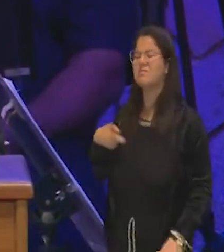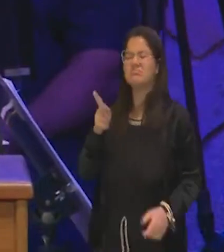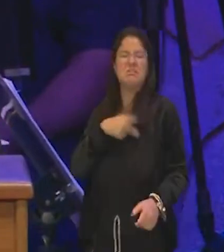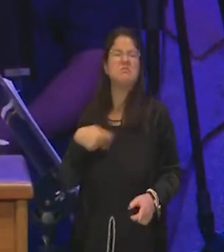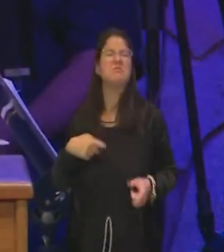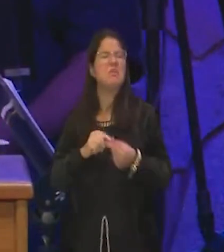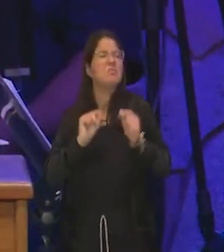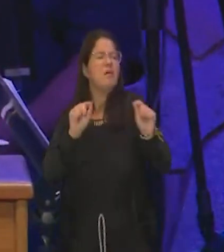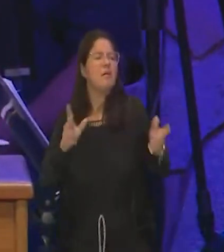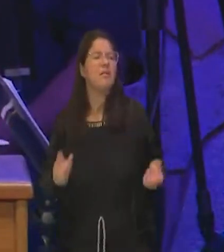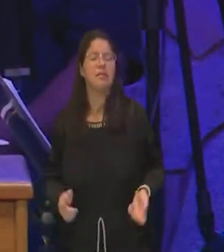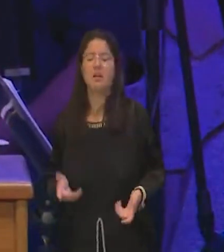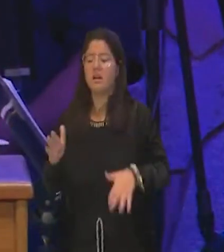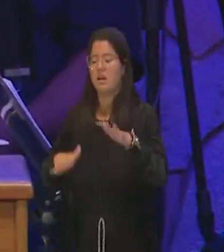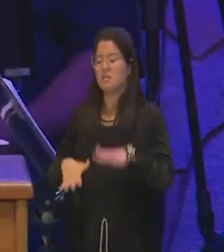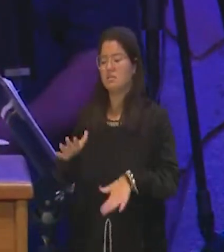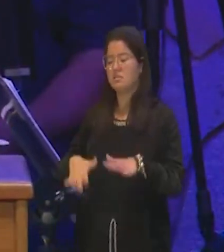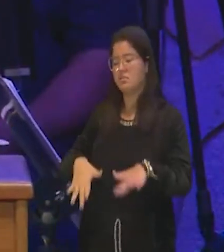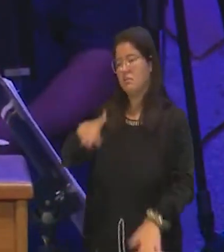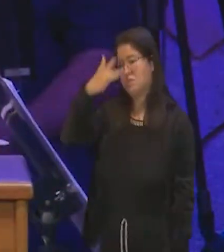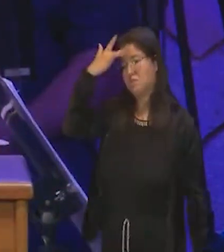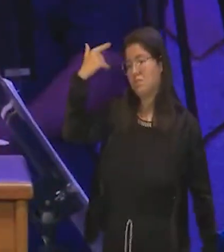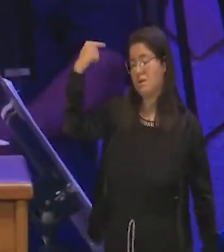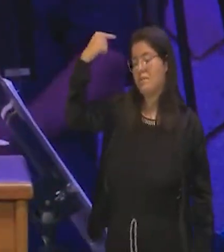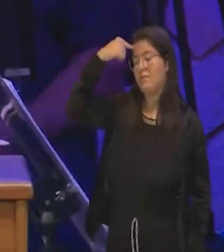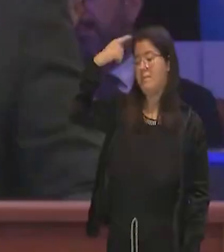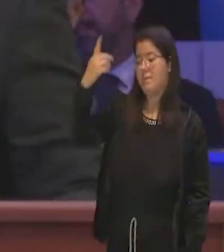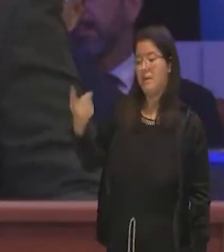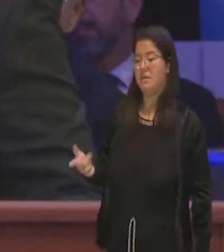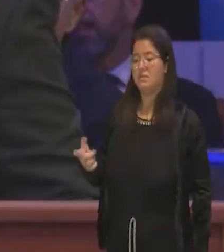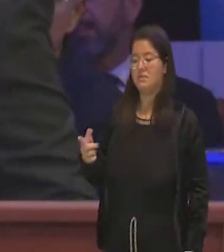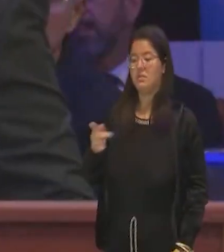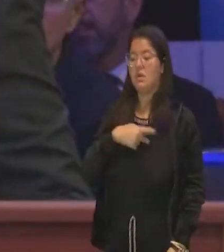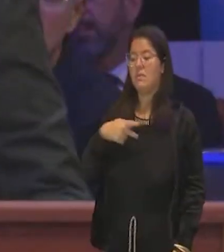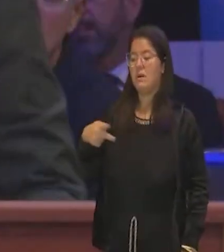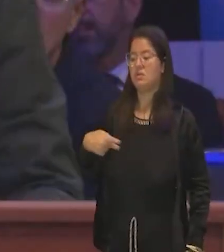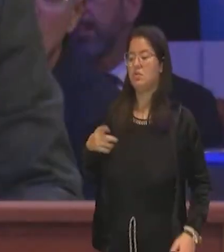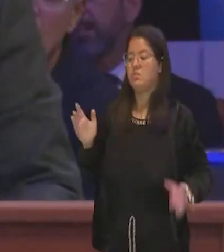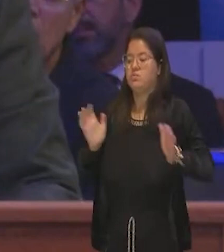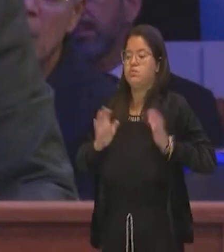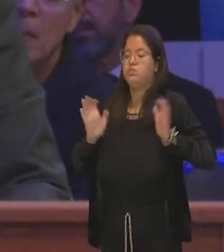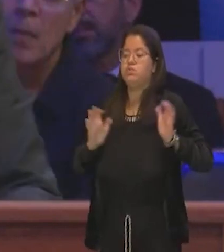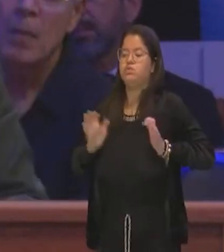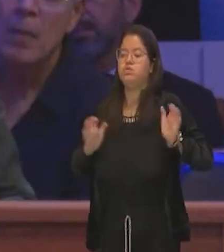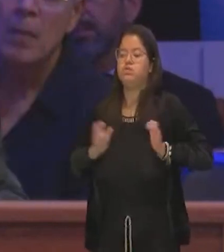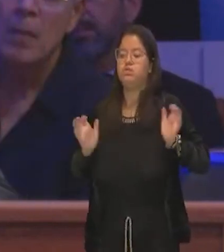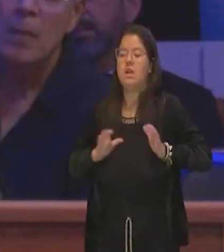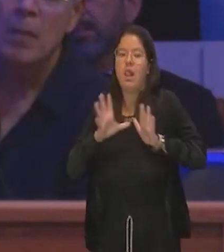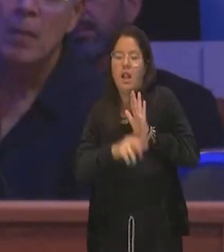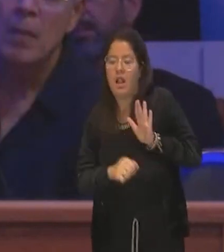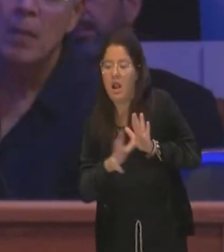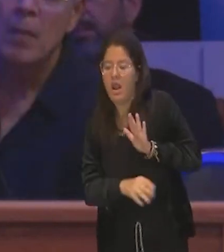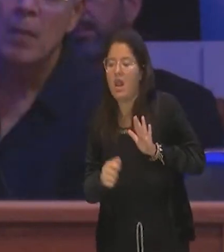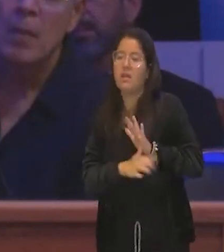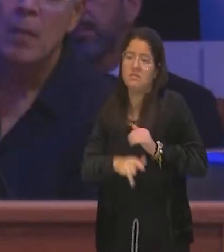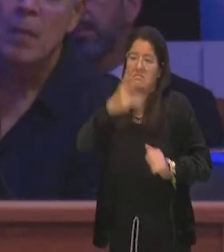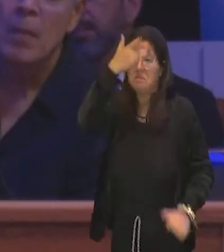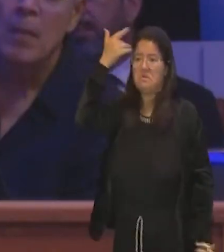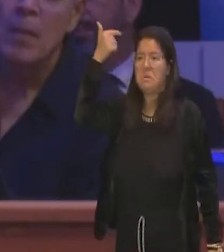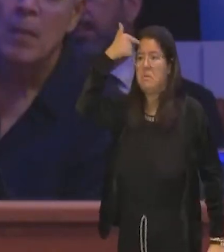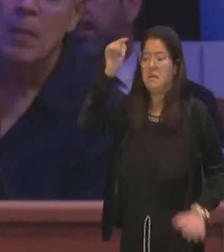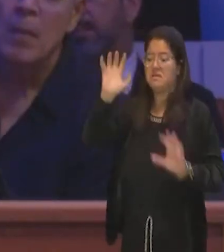faz? Geralmente as pessoas acham que o pastor enriquece e tira dinheiro dos fiéis. Geralmente as pessoas pensam